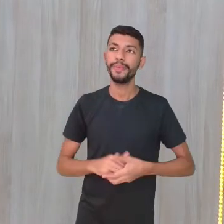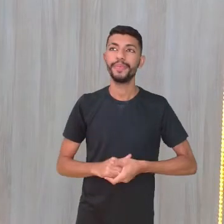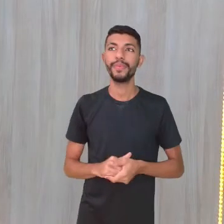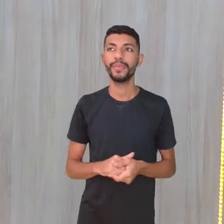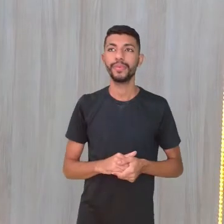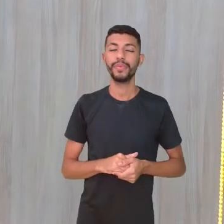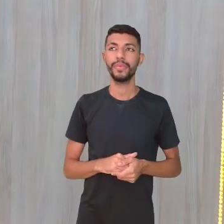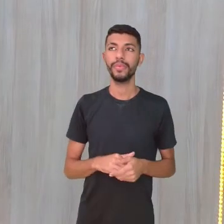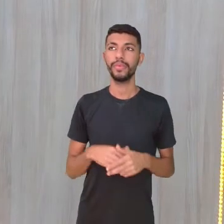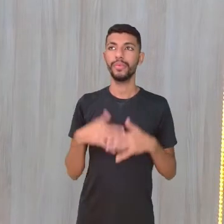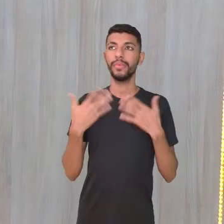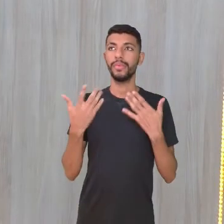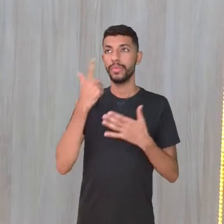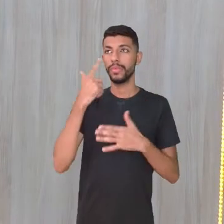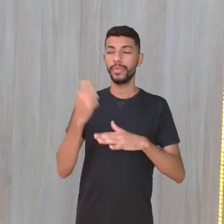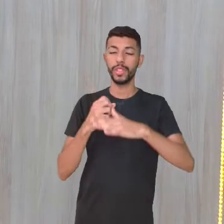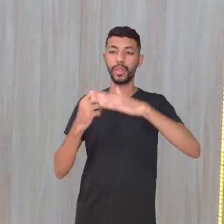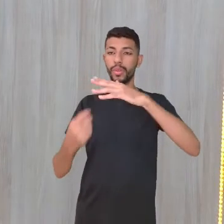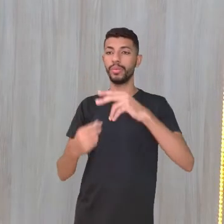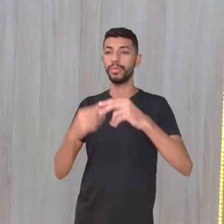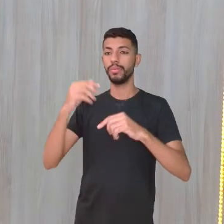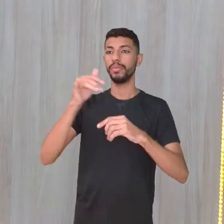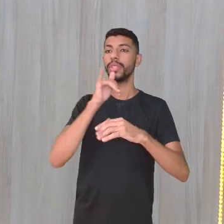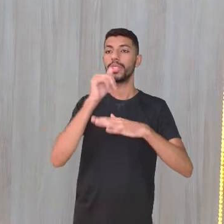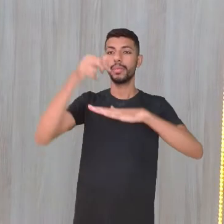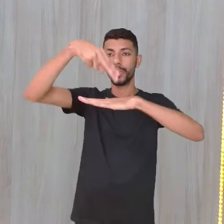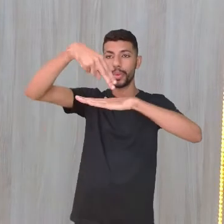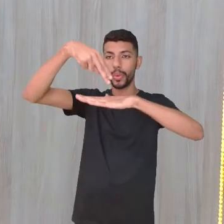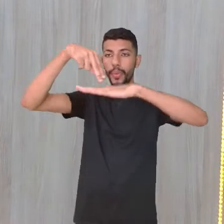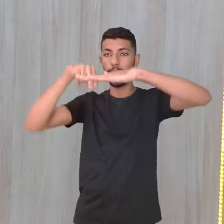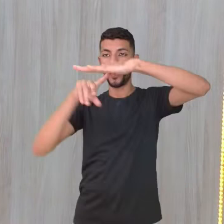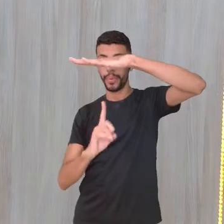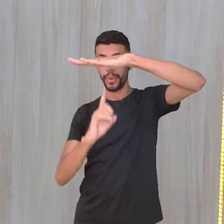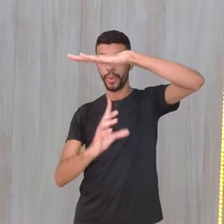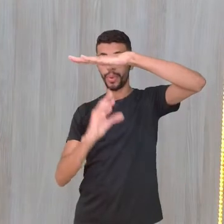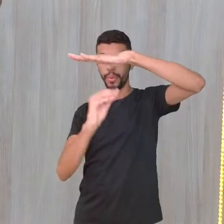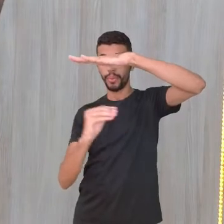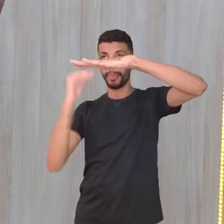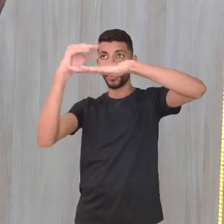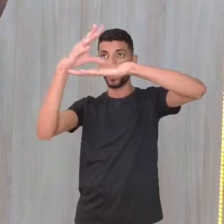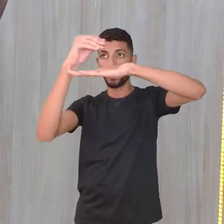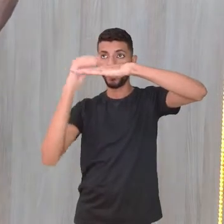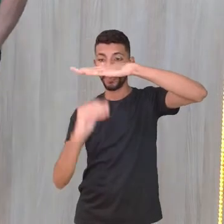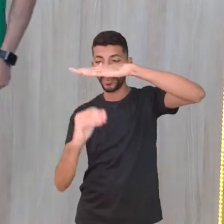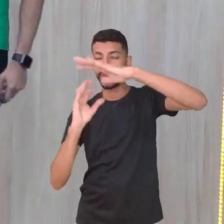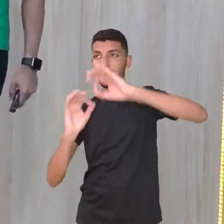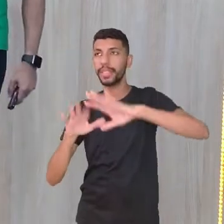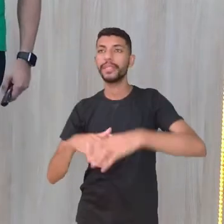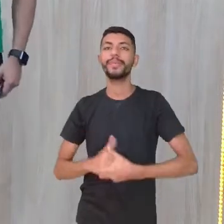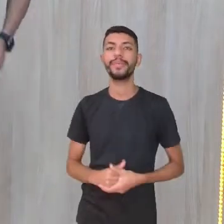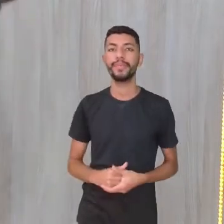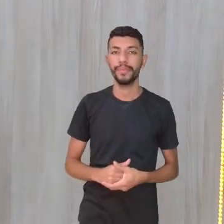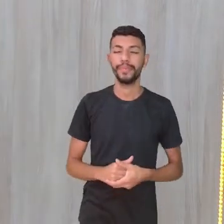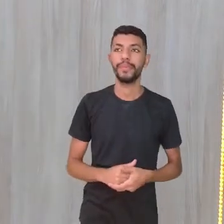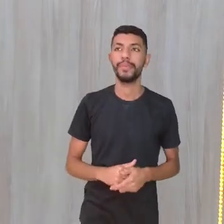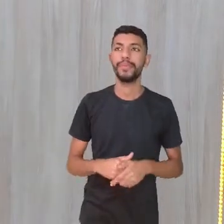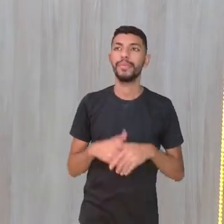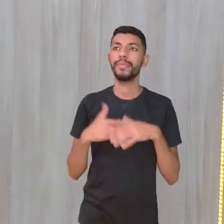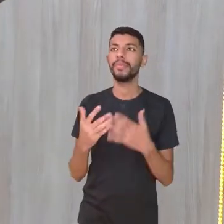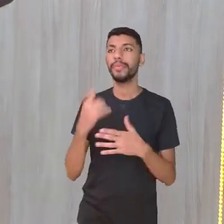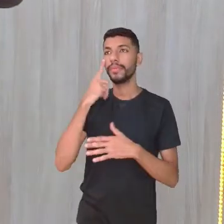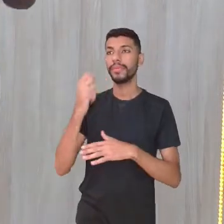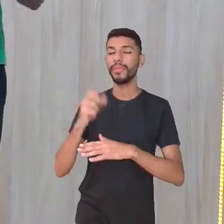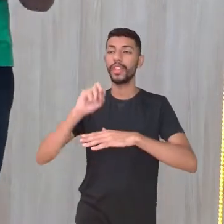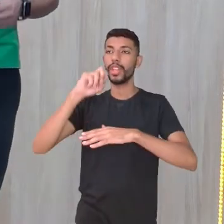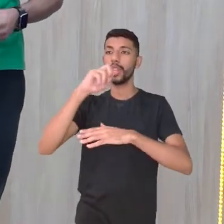no denominador ficou no numerador e o 1 que está no numerador ficou no denominador. 2 dividido